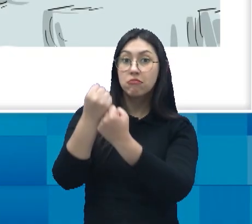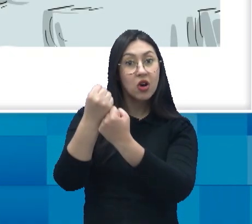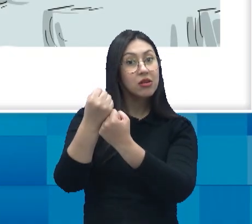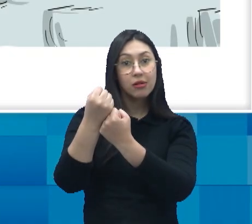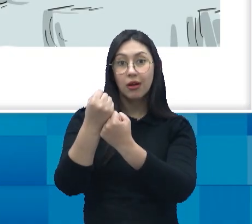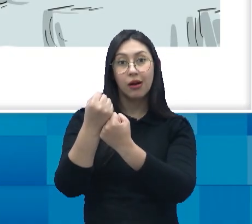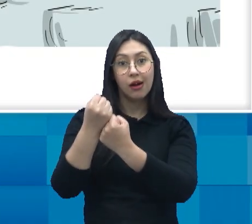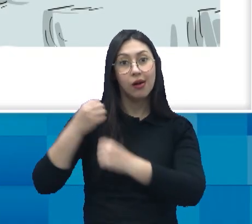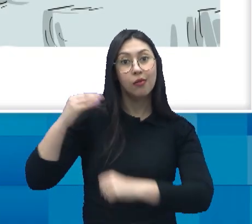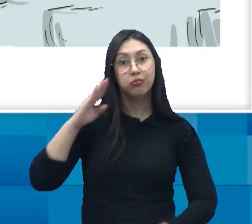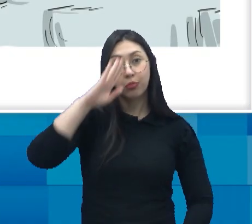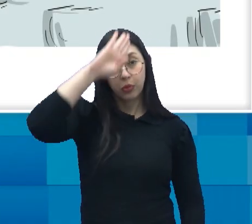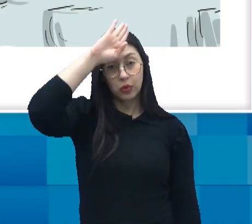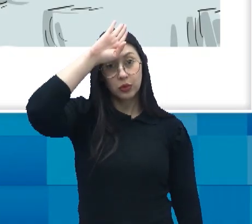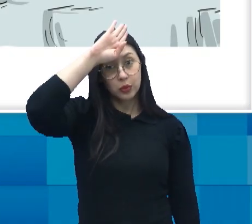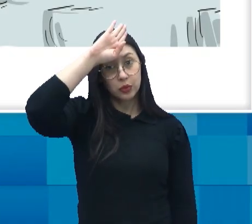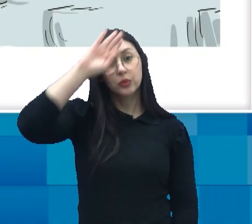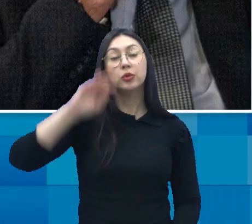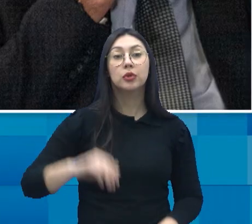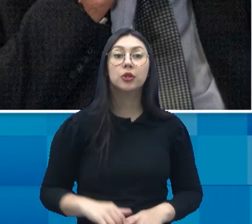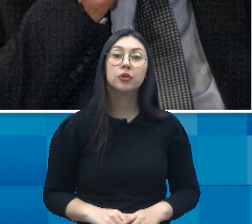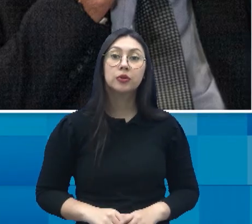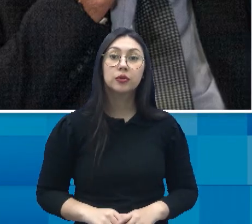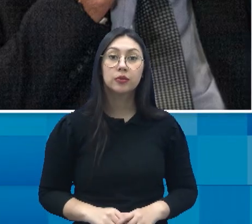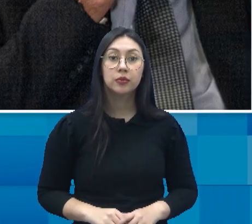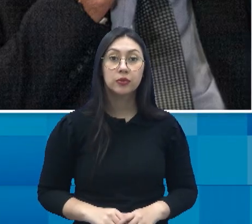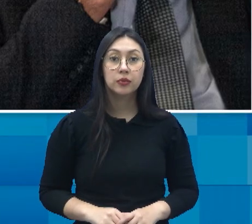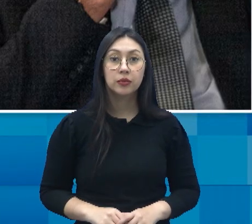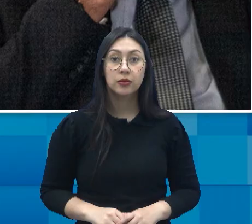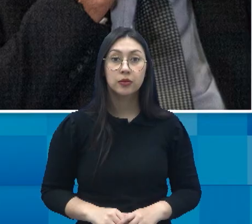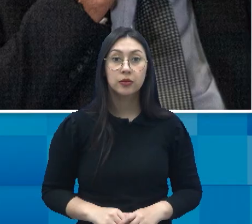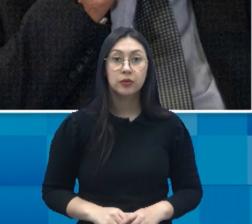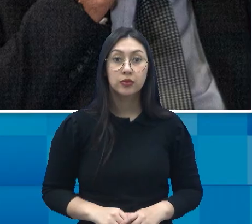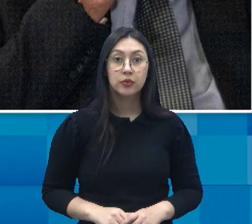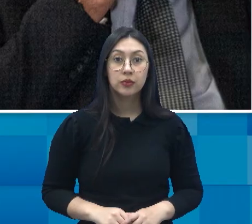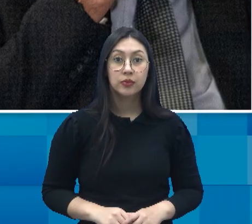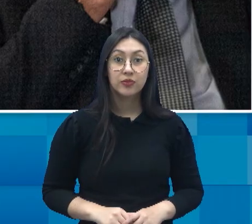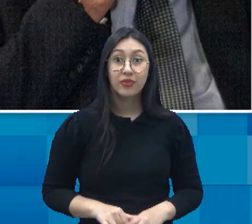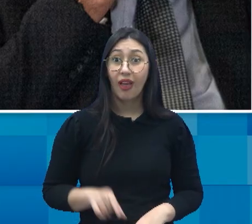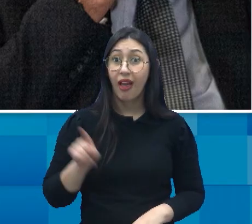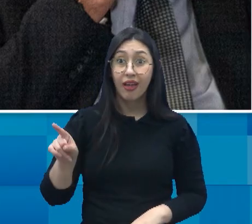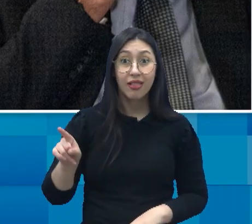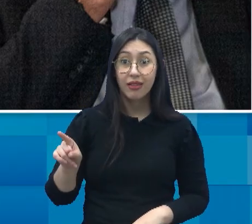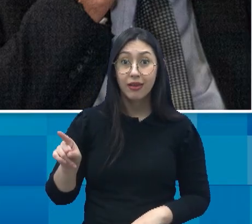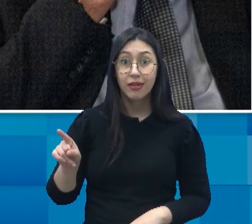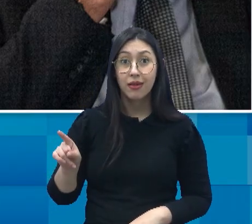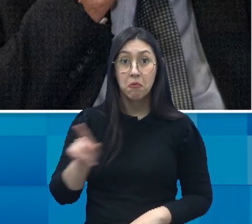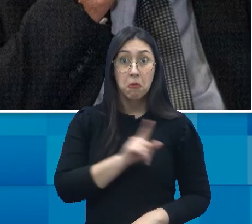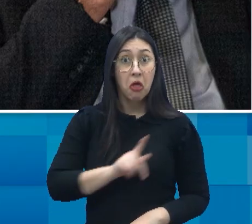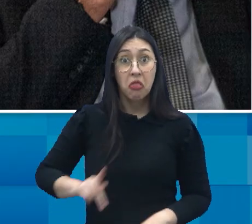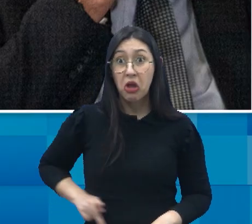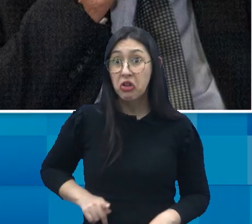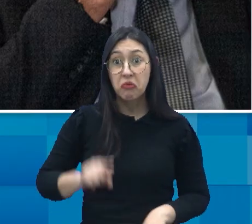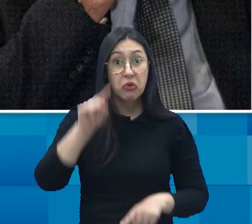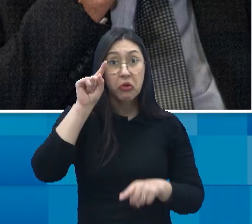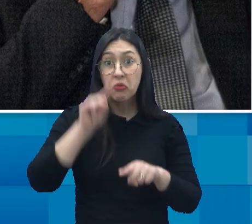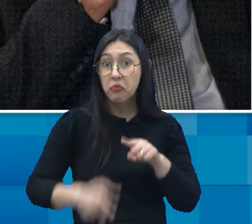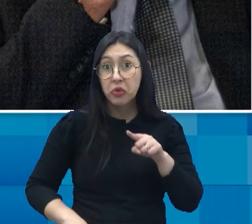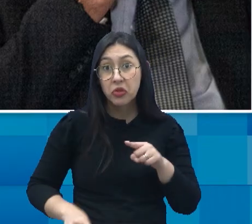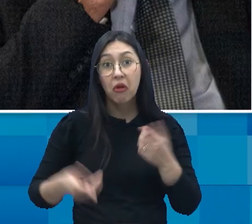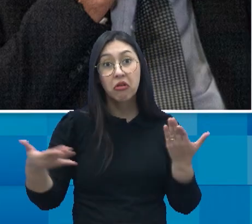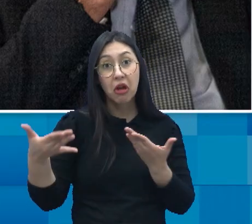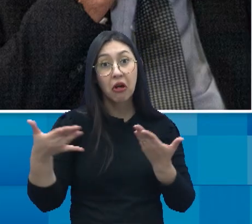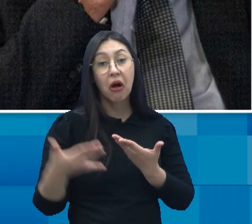manter Bolsonaro no poder. O inelegível é acusado dos